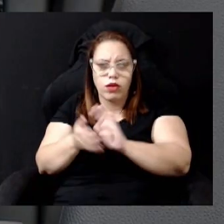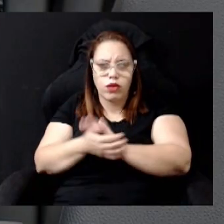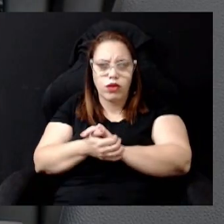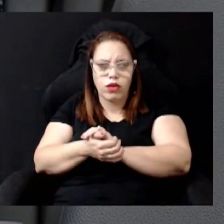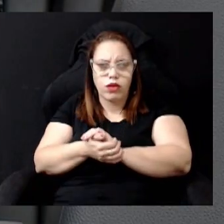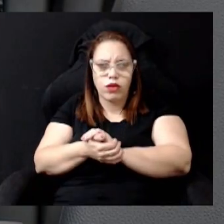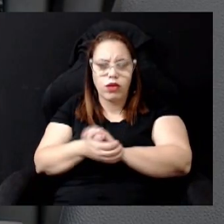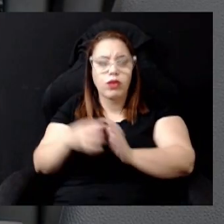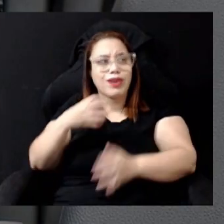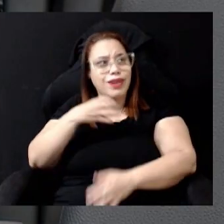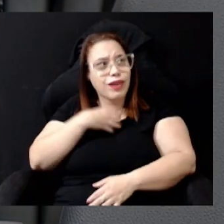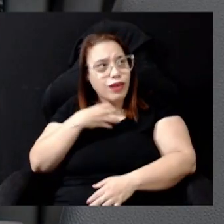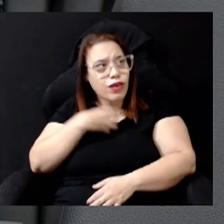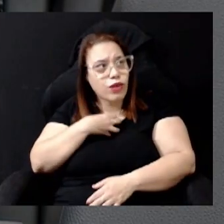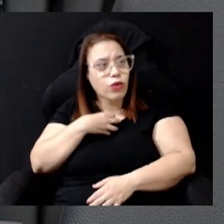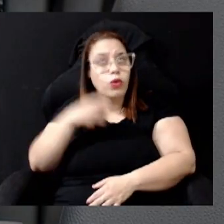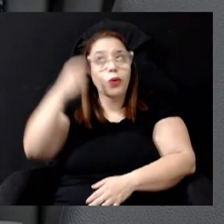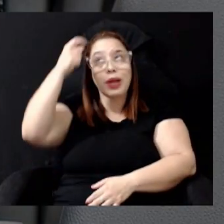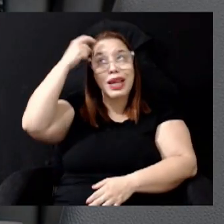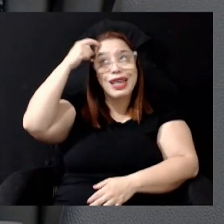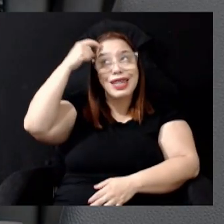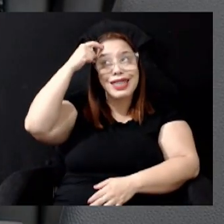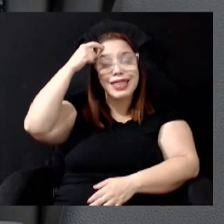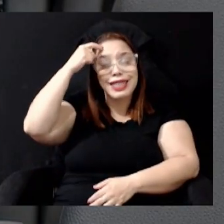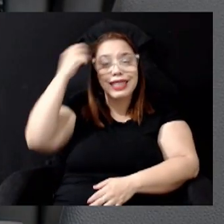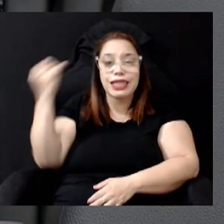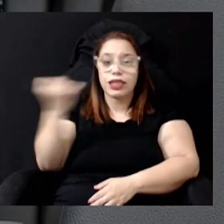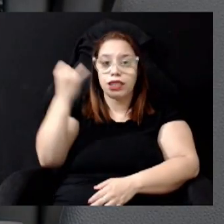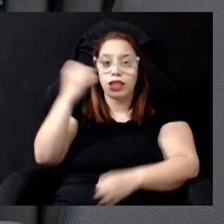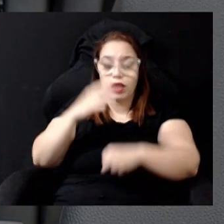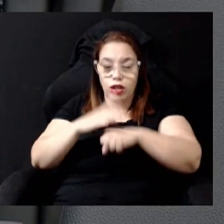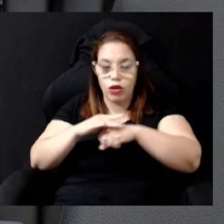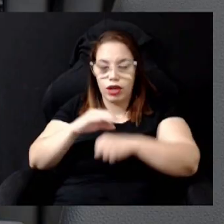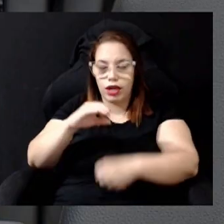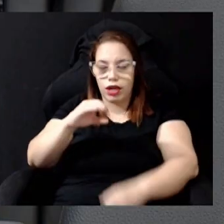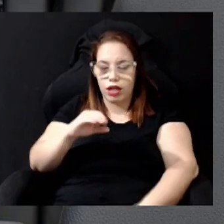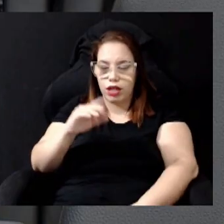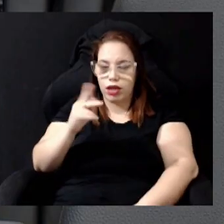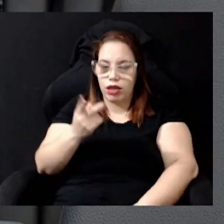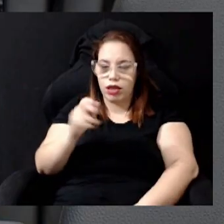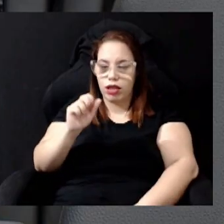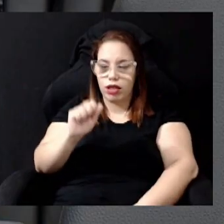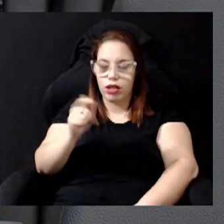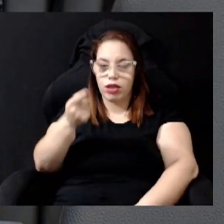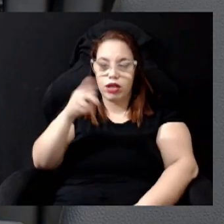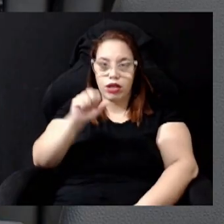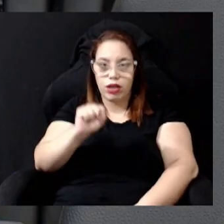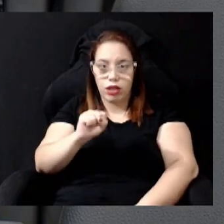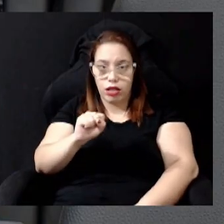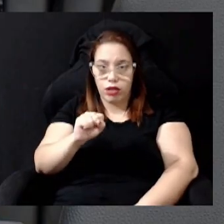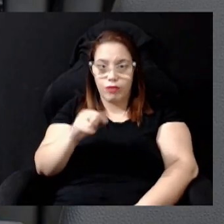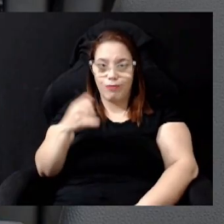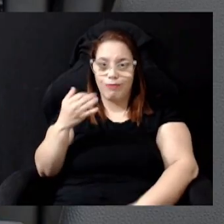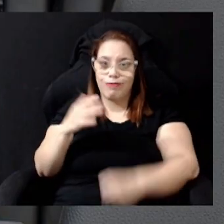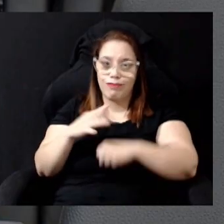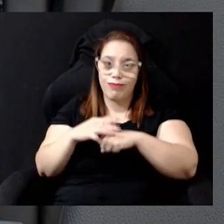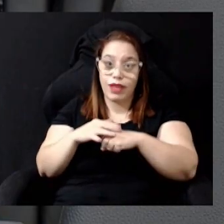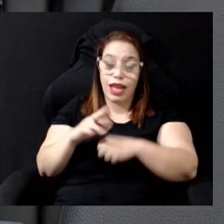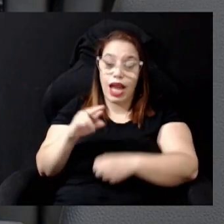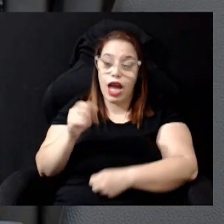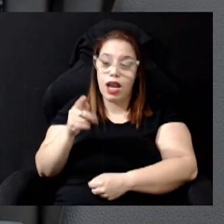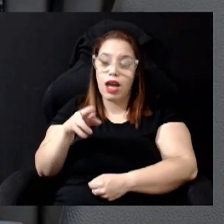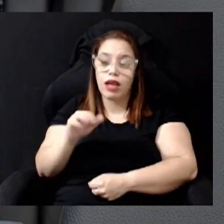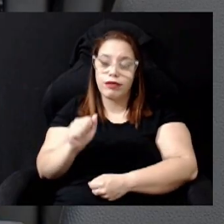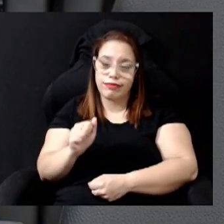sensibilizando, conscientizando sobre a importância da doença de Chagas, que é uma doença negligenciada, né? Uma doença rara, mas não é tão